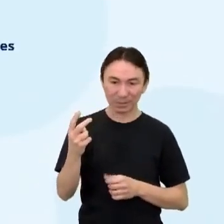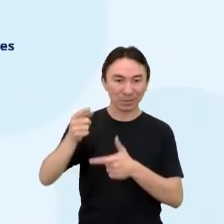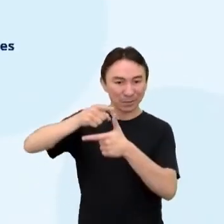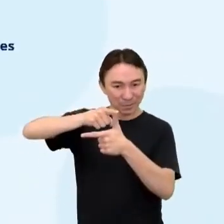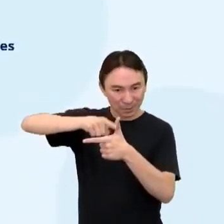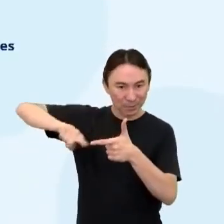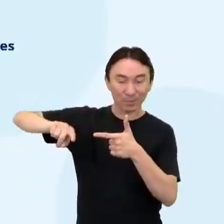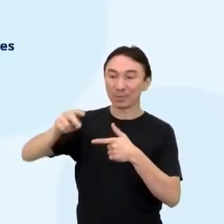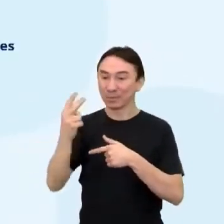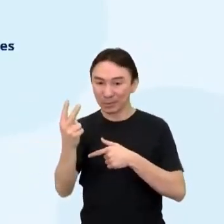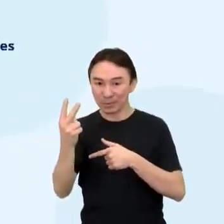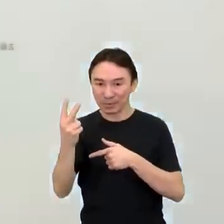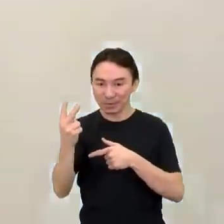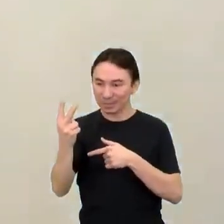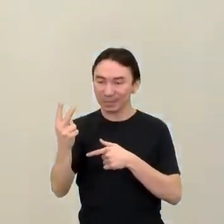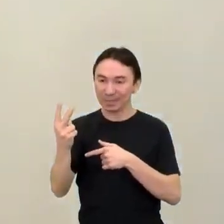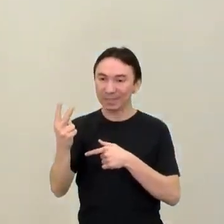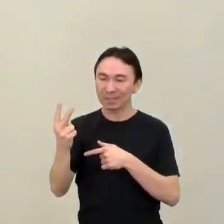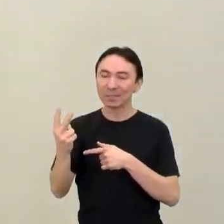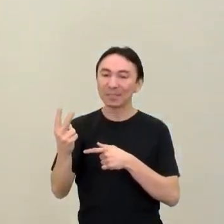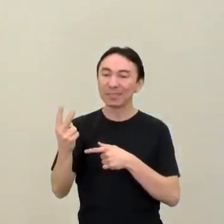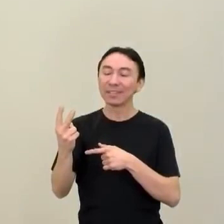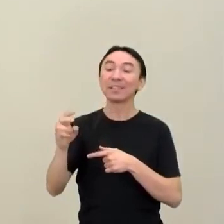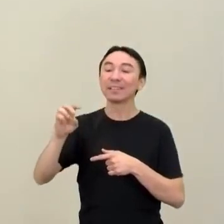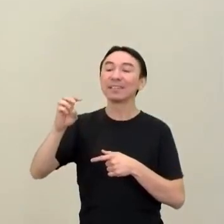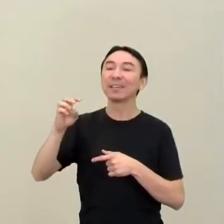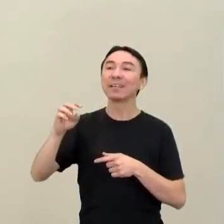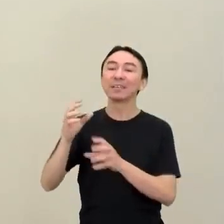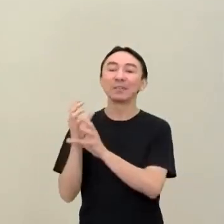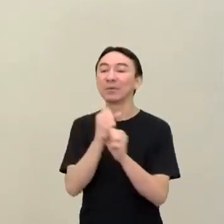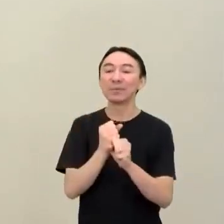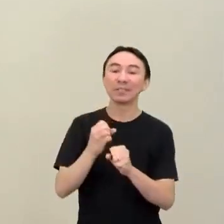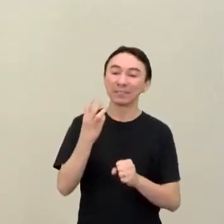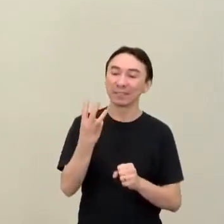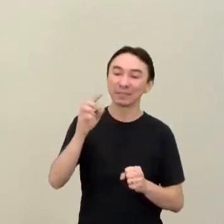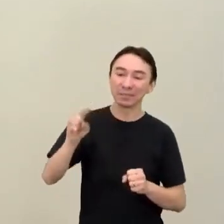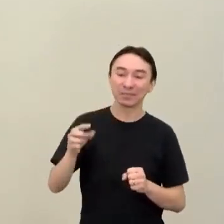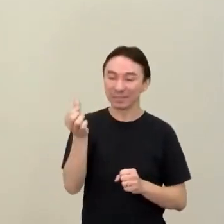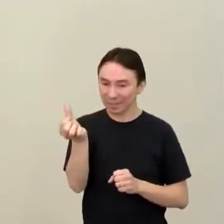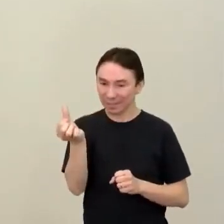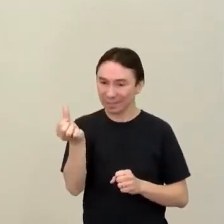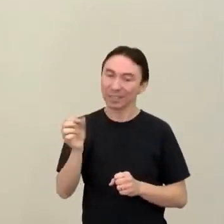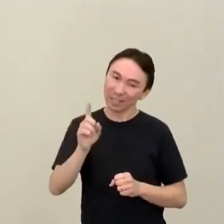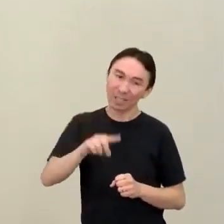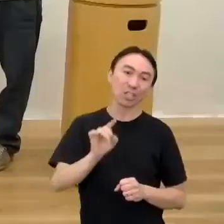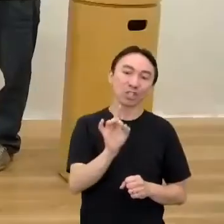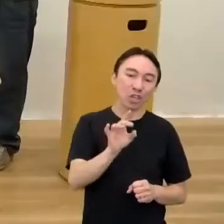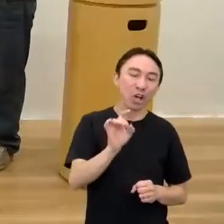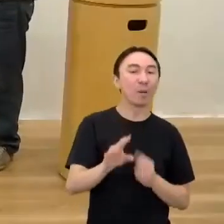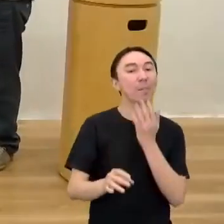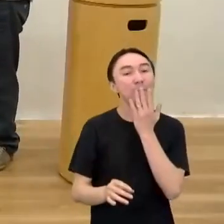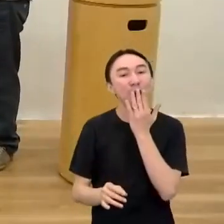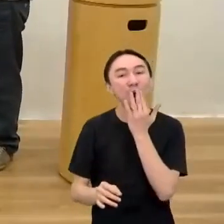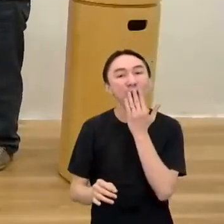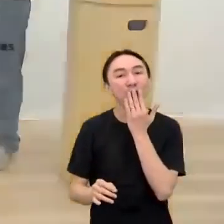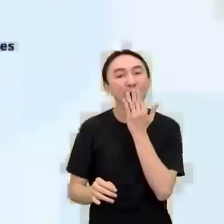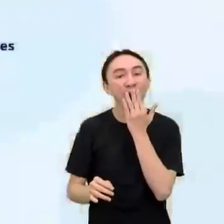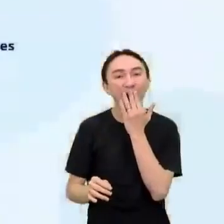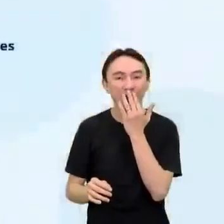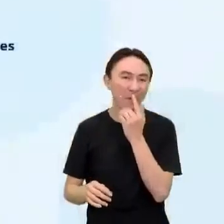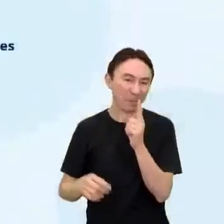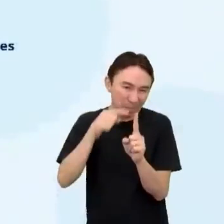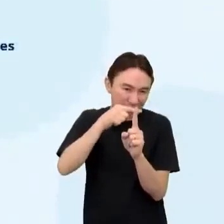Vivi? Me ajuda. É porque é a metade da peça, né? E você quer só a parte colorida. Só a parte colorida, fechou. É isso, tudo bem? Guarde